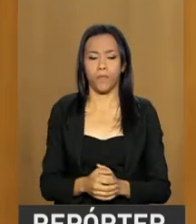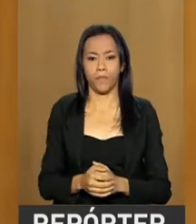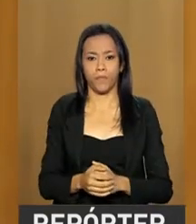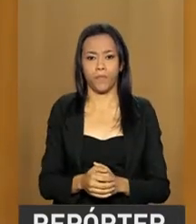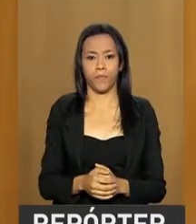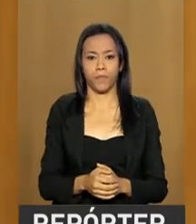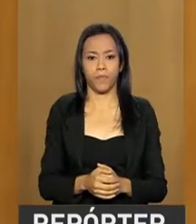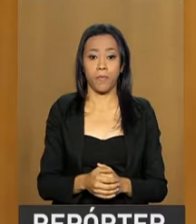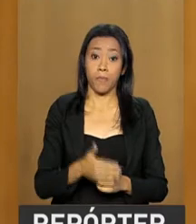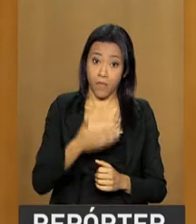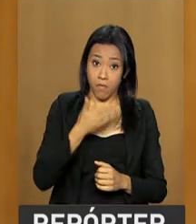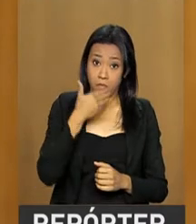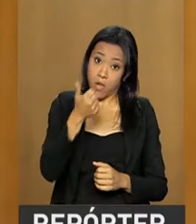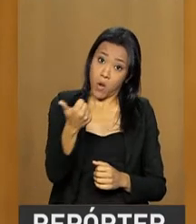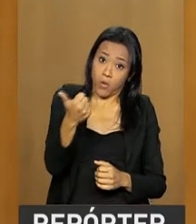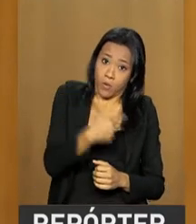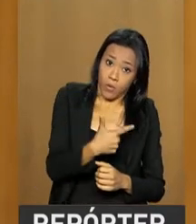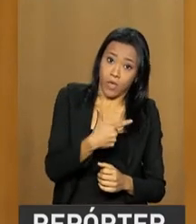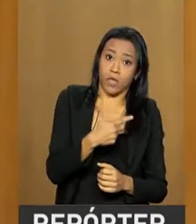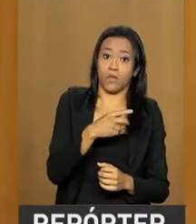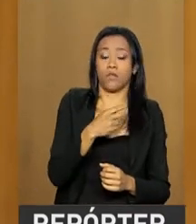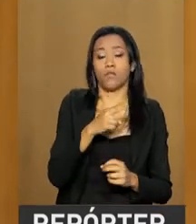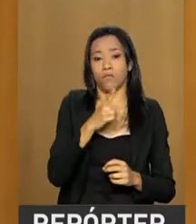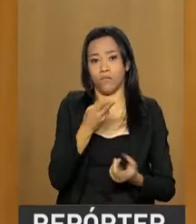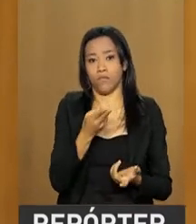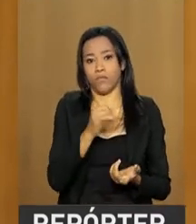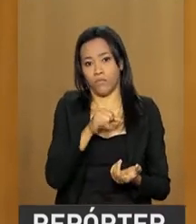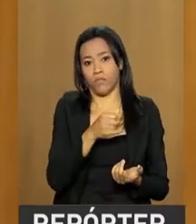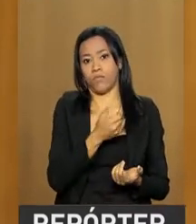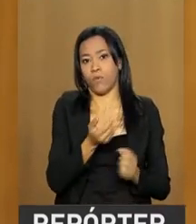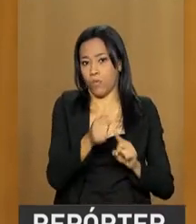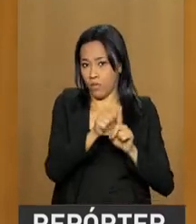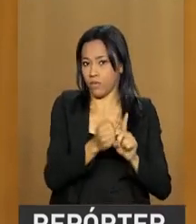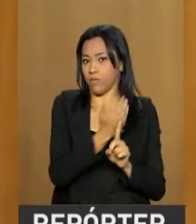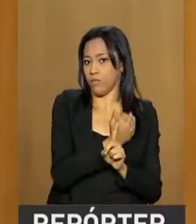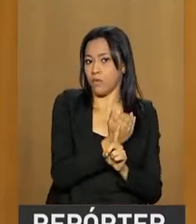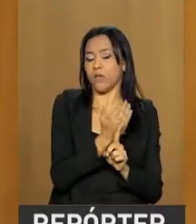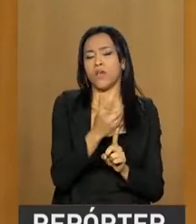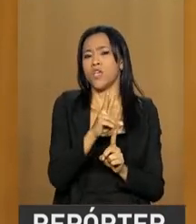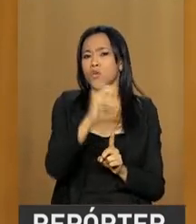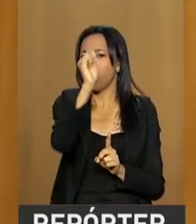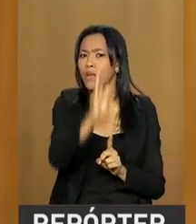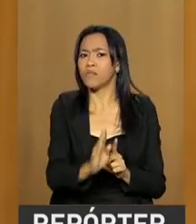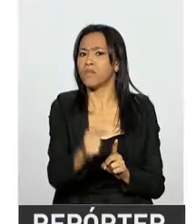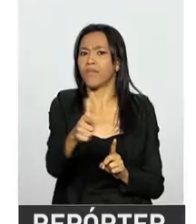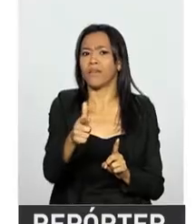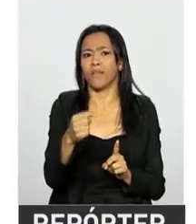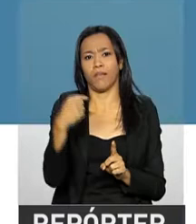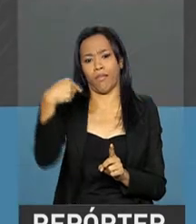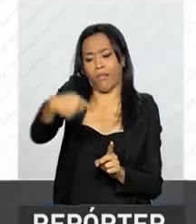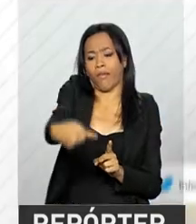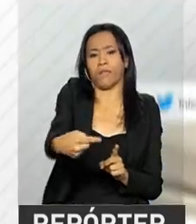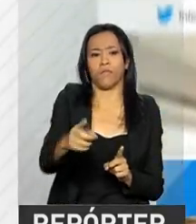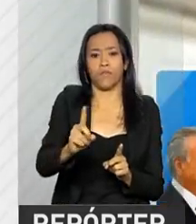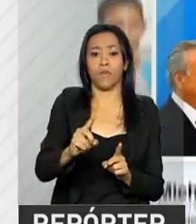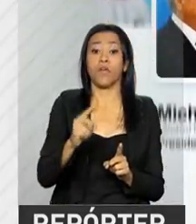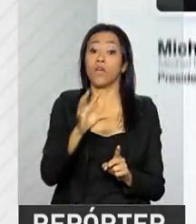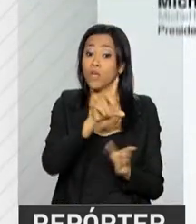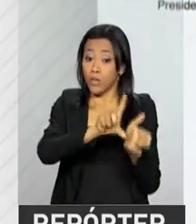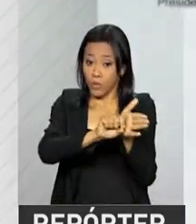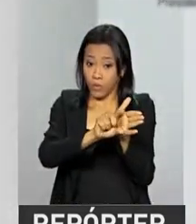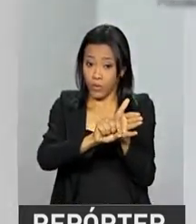melhores que júnior e o brasil não vai ter números negativos mais emprego pelo twitter o presidente